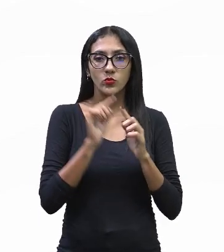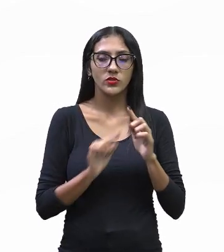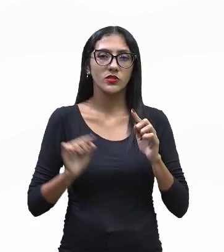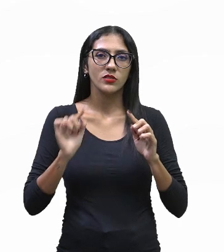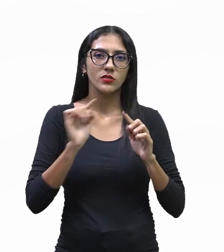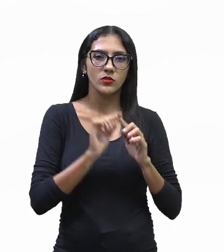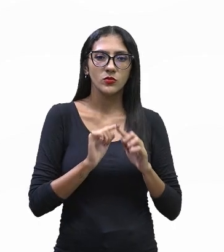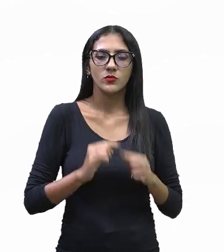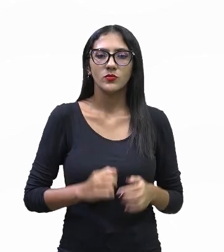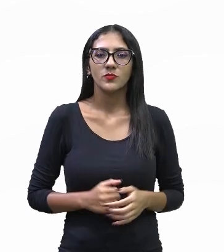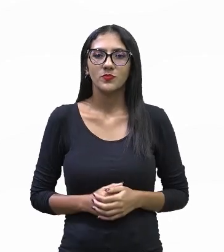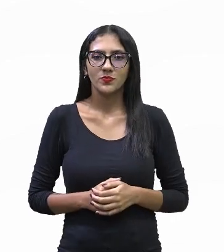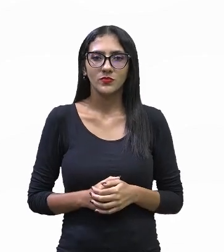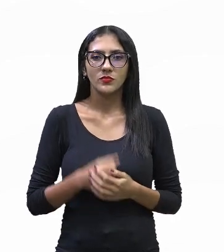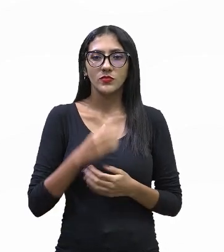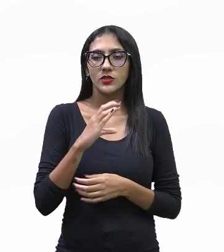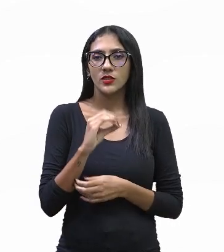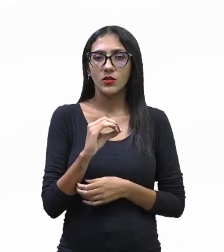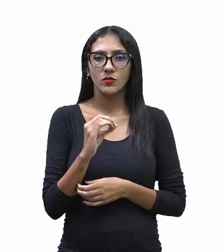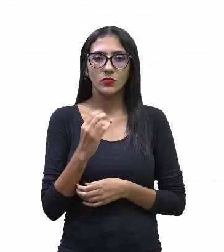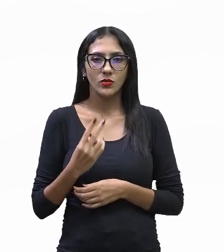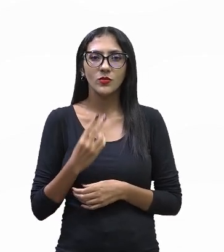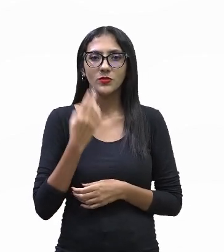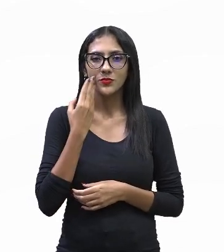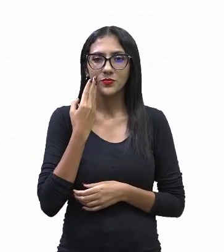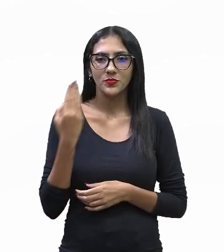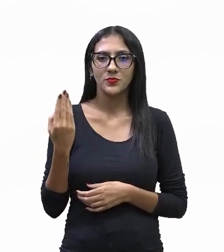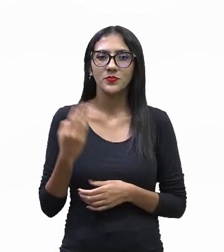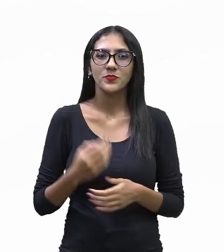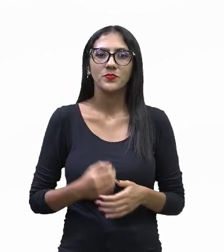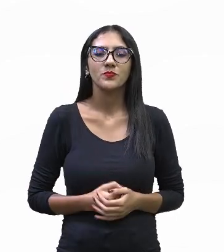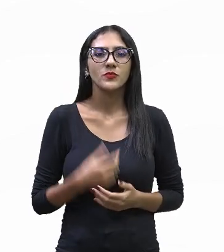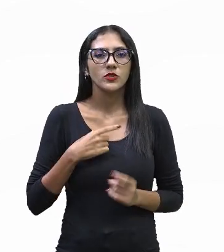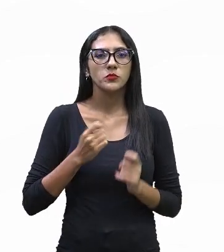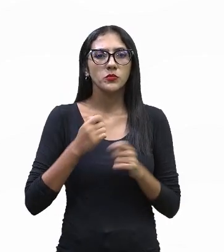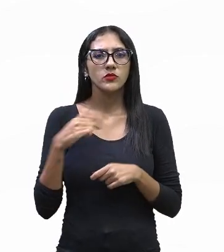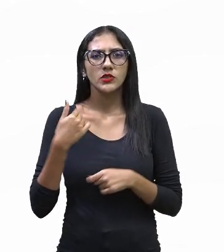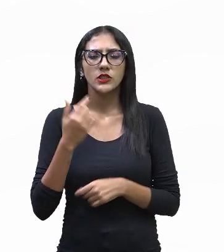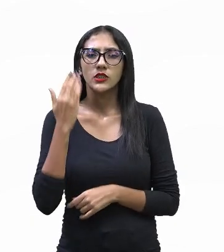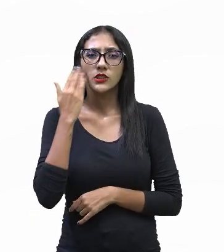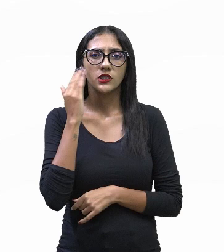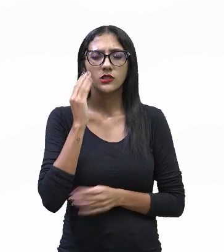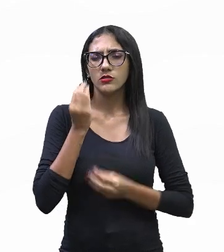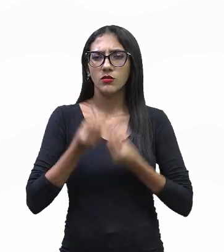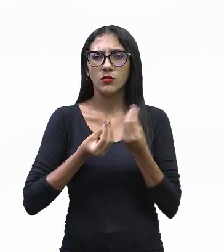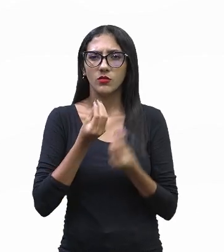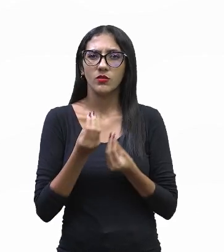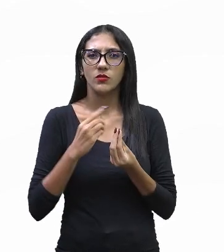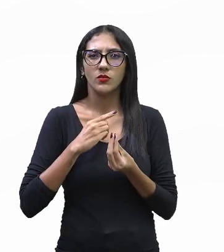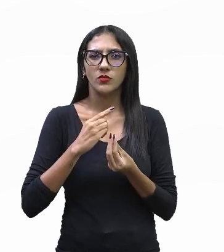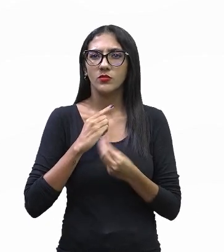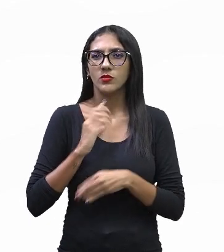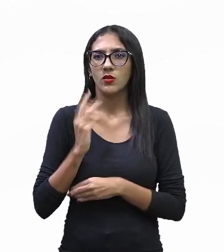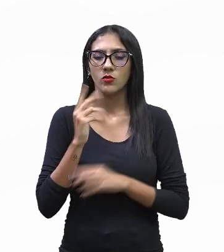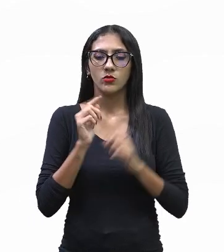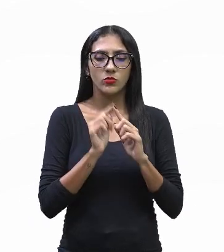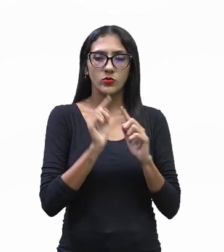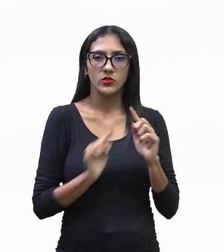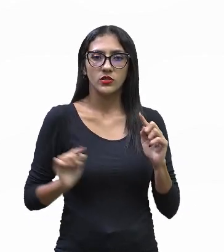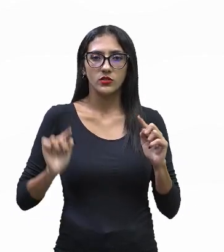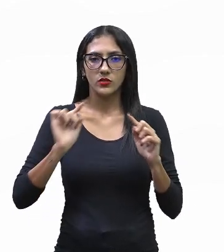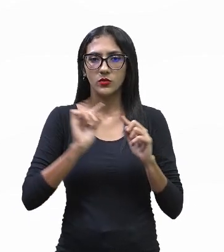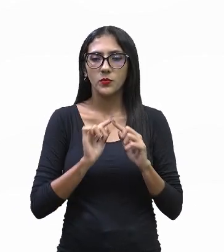tá? E aí eu trago essa imagem que ela ajuda a gente a entender bem esse funcionamento do ciclo do